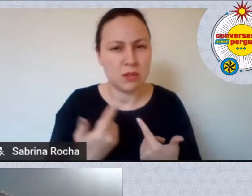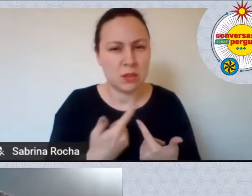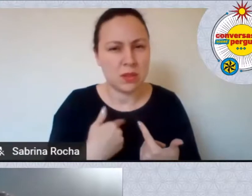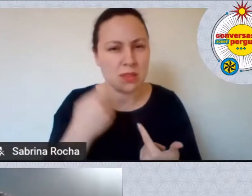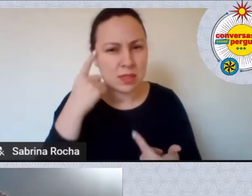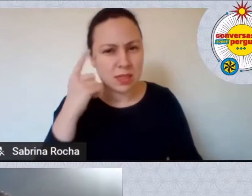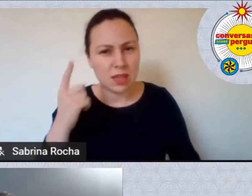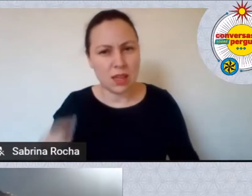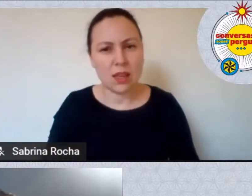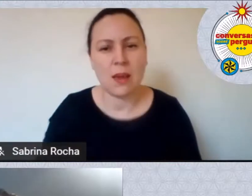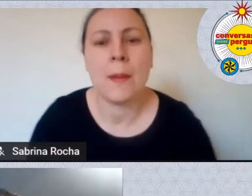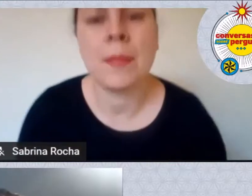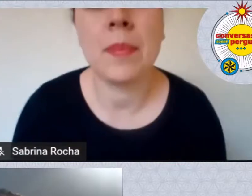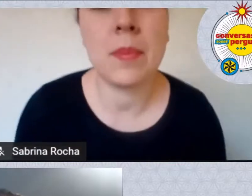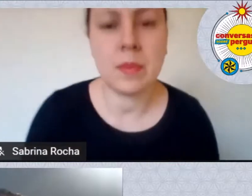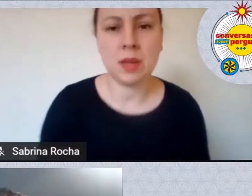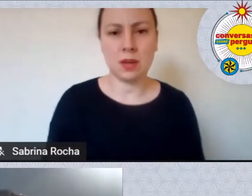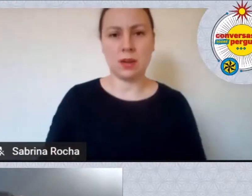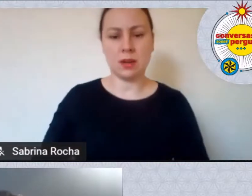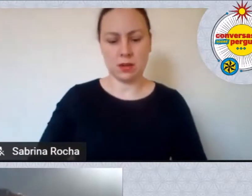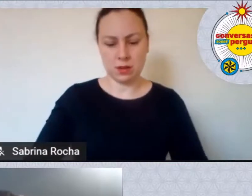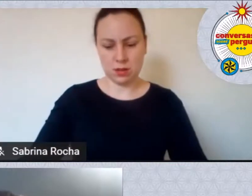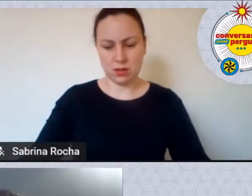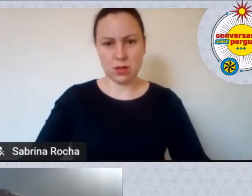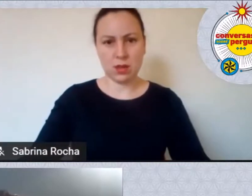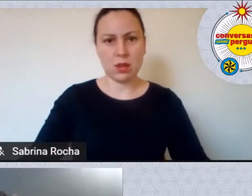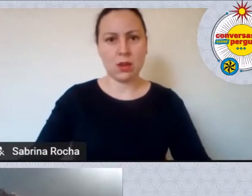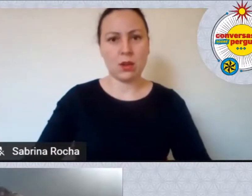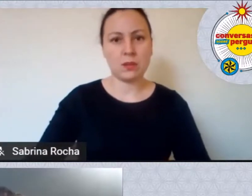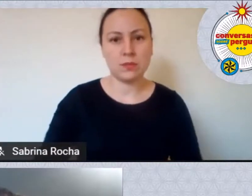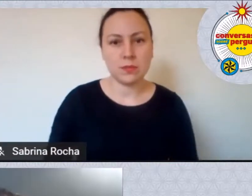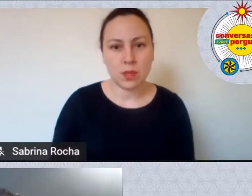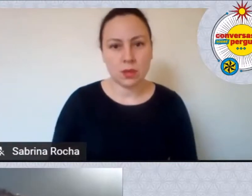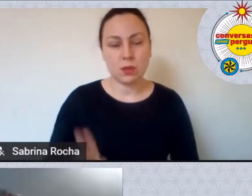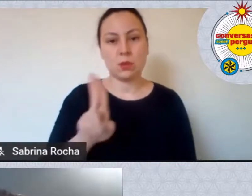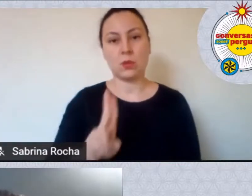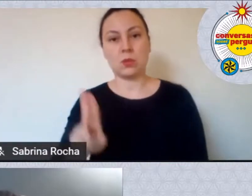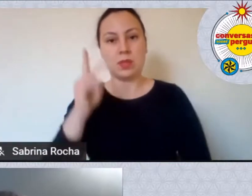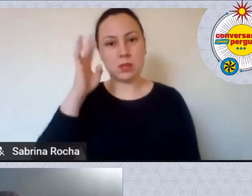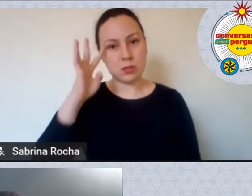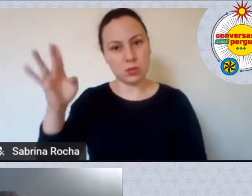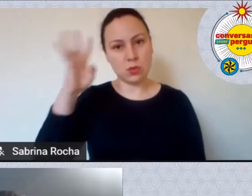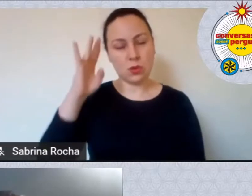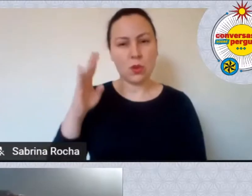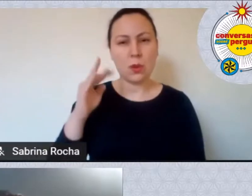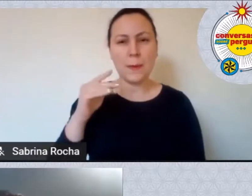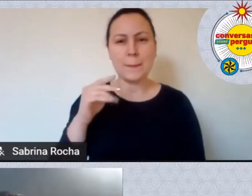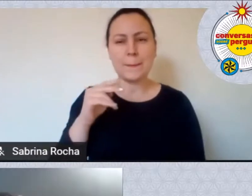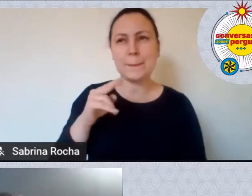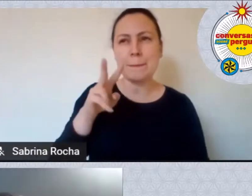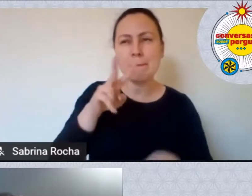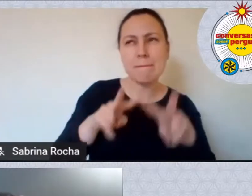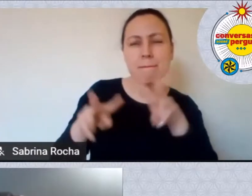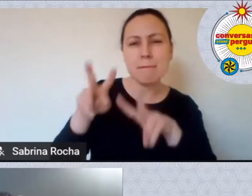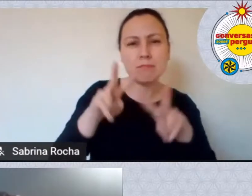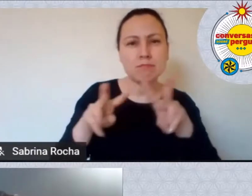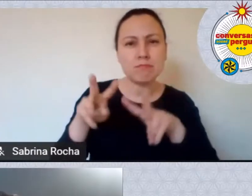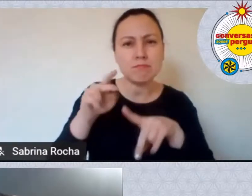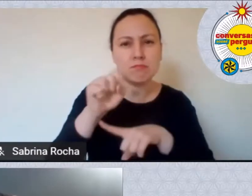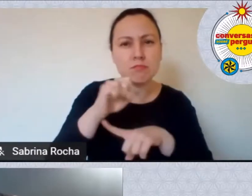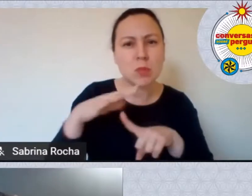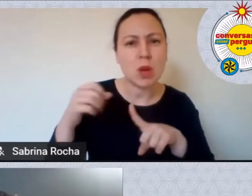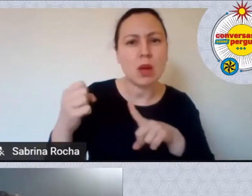com usar os sonhos como uma espécie de sismógrafo do sofrimento social. E quando